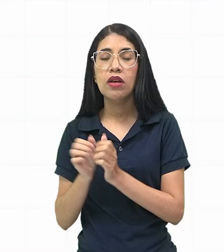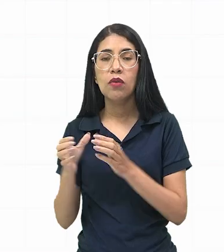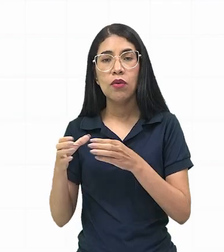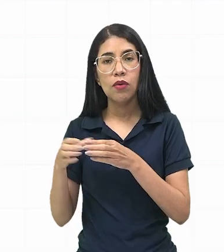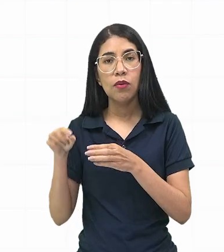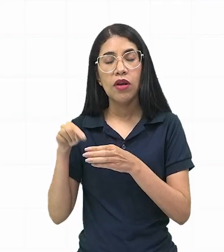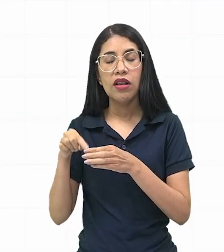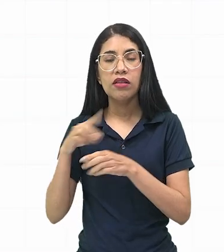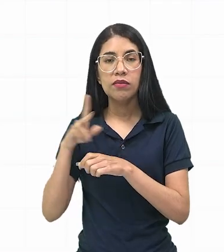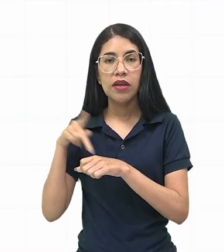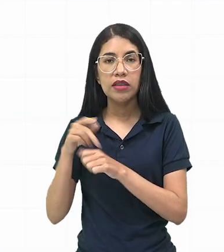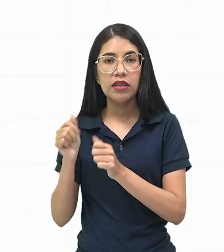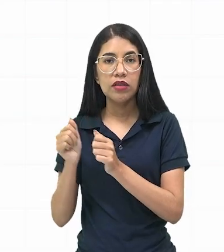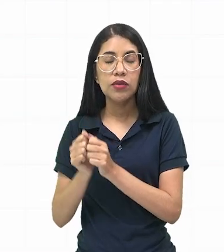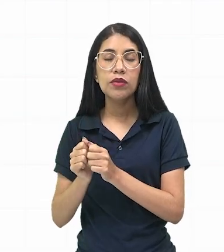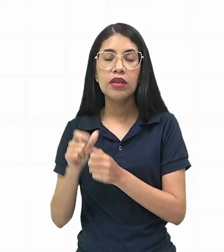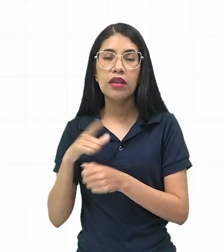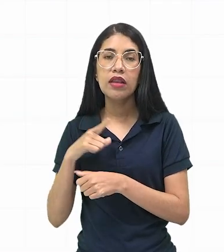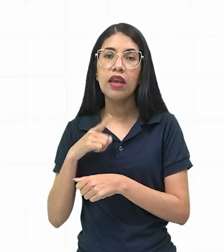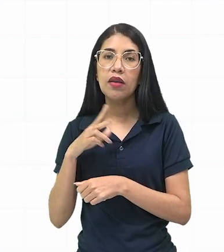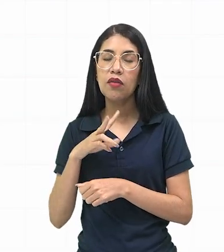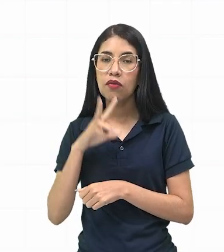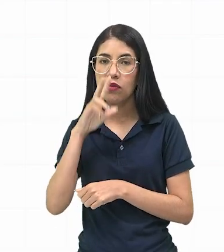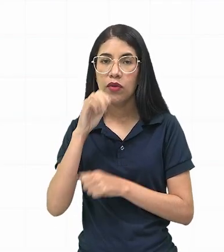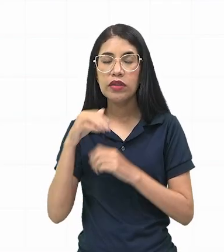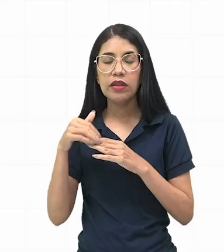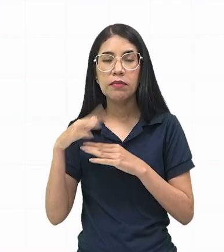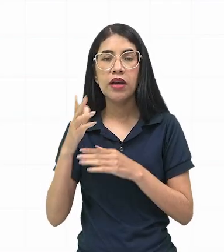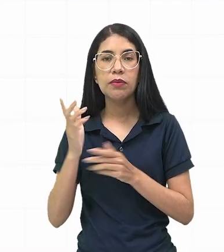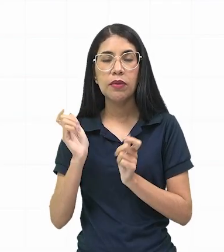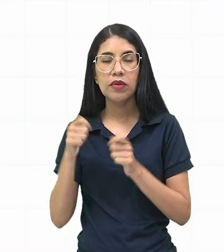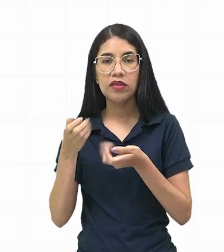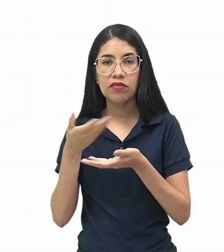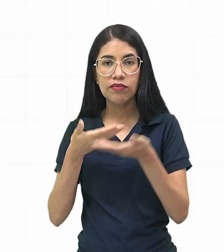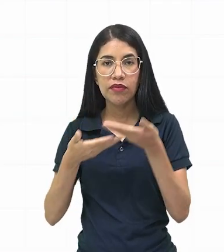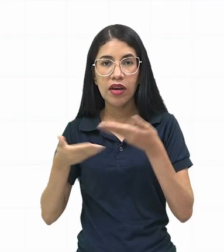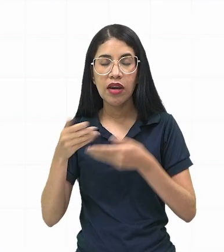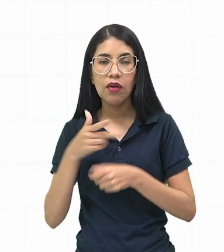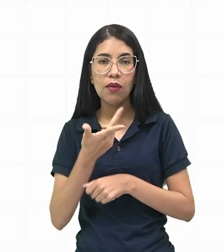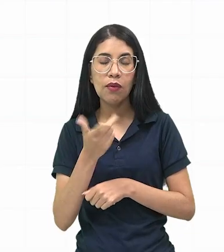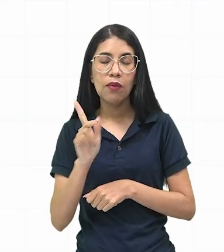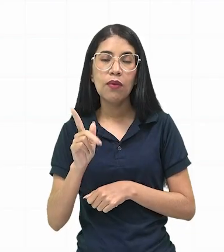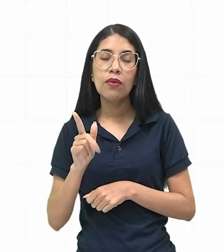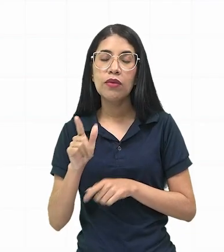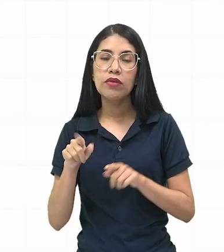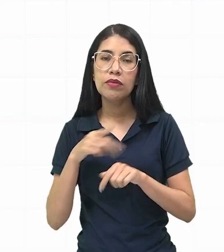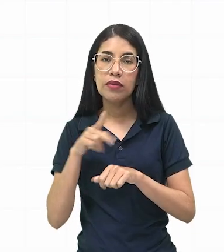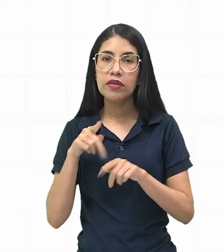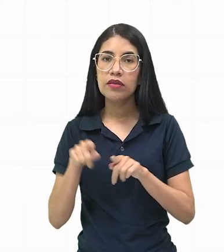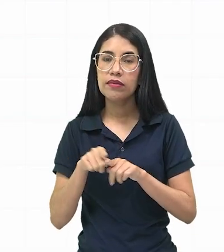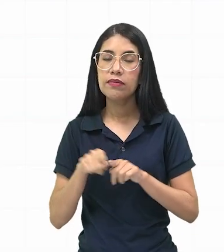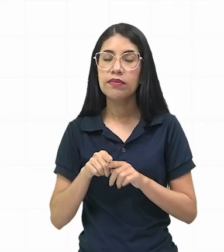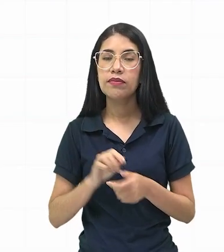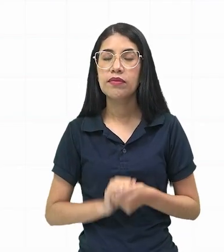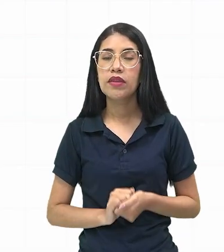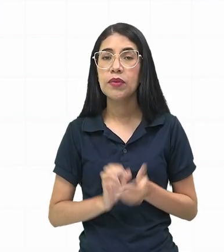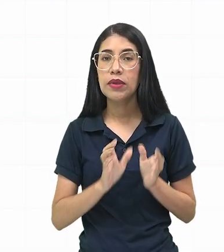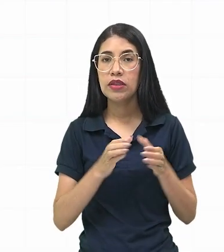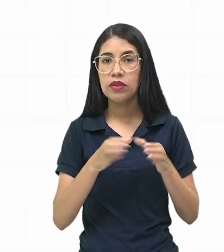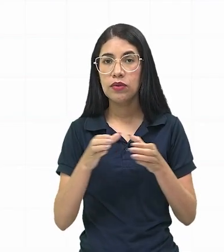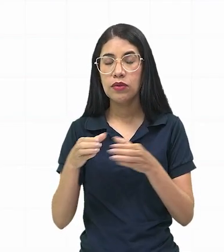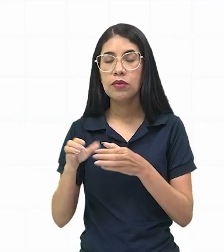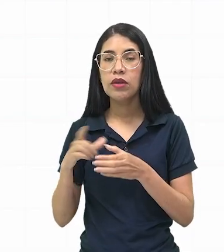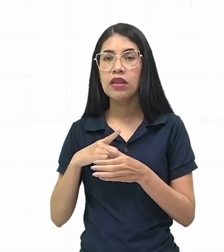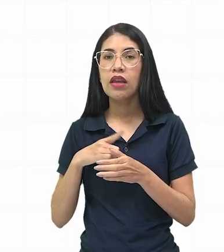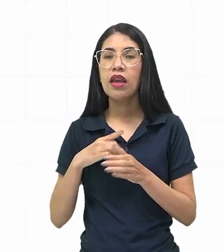de países que se uniu, eles têm maior poder de barganha, certo? Esses blocos econômicos, eles seguem